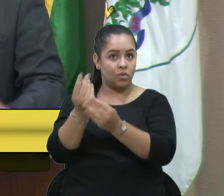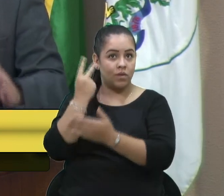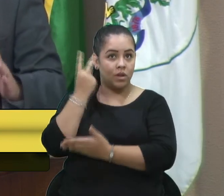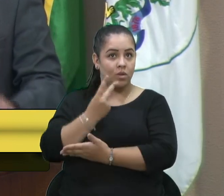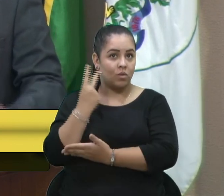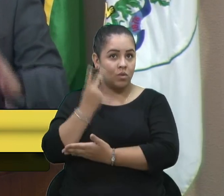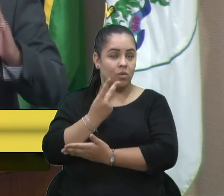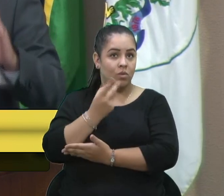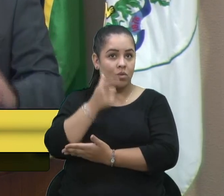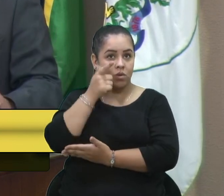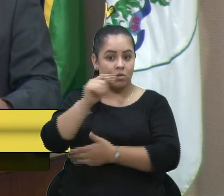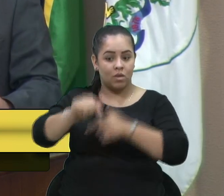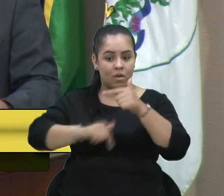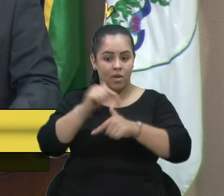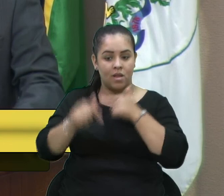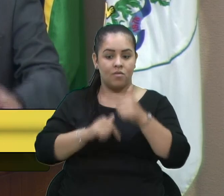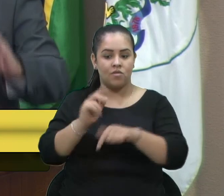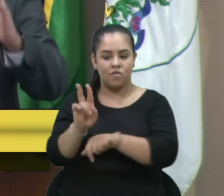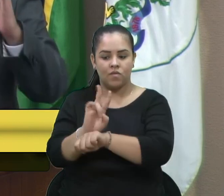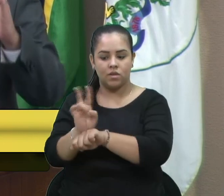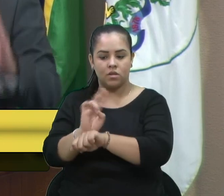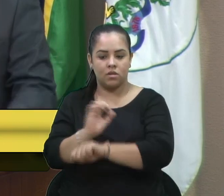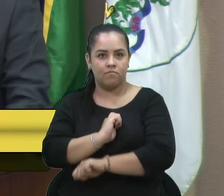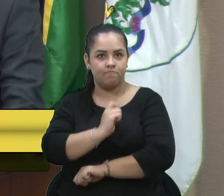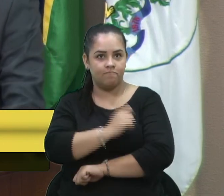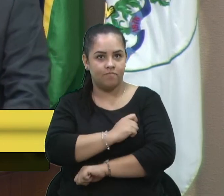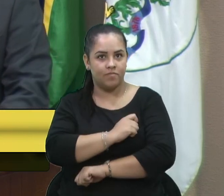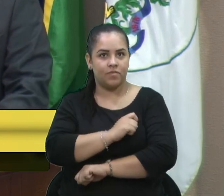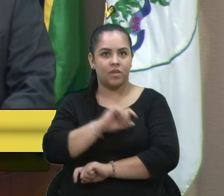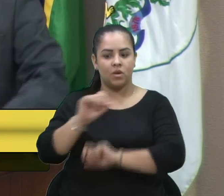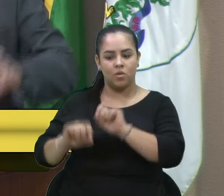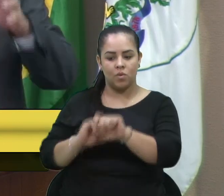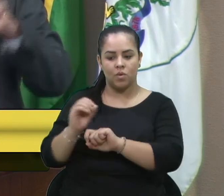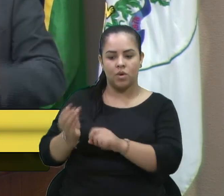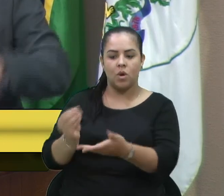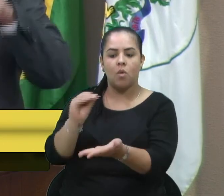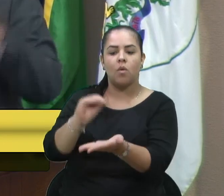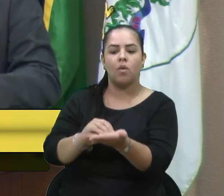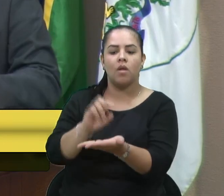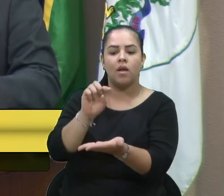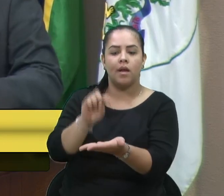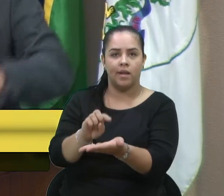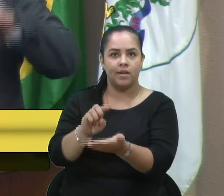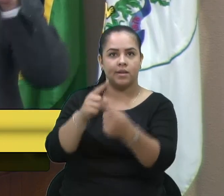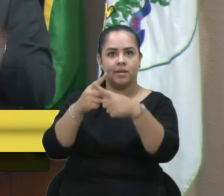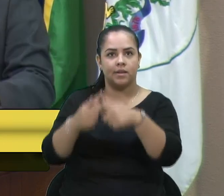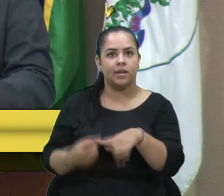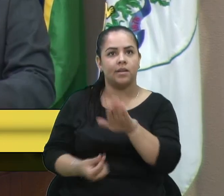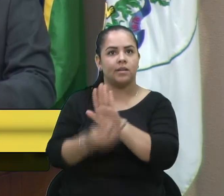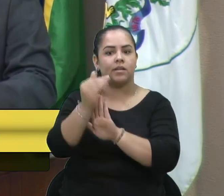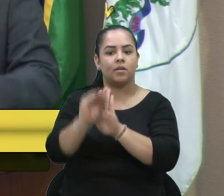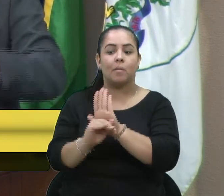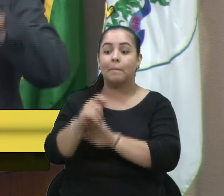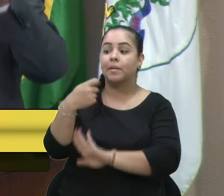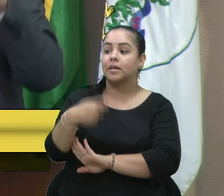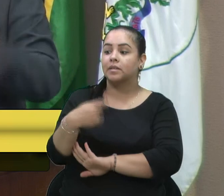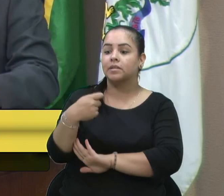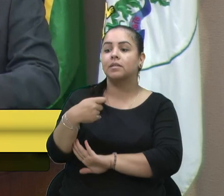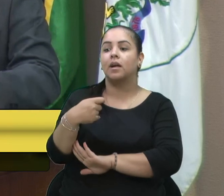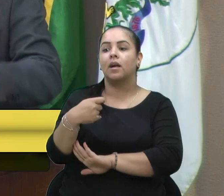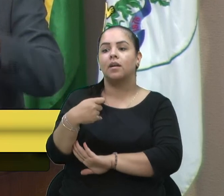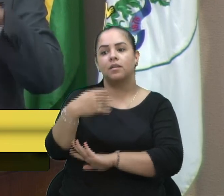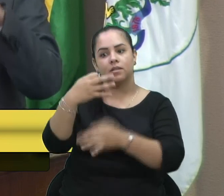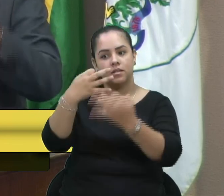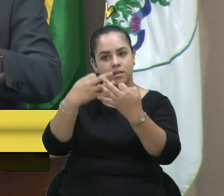fazer o trabalho de fiscalização para aquilo que foi colocado e pautado na licitação. Ela tem que cumprir com